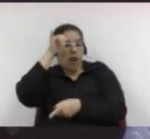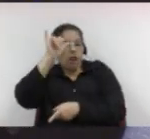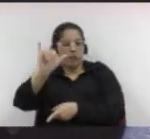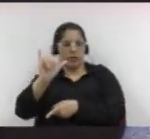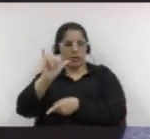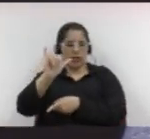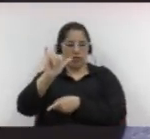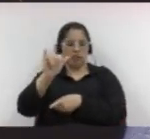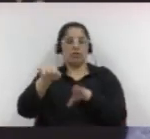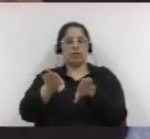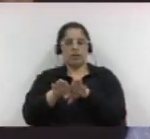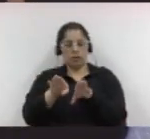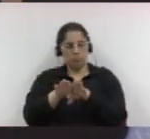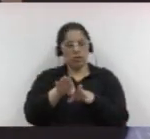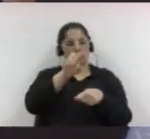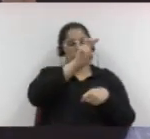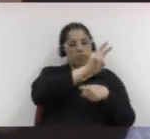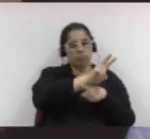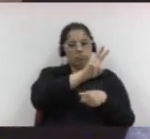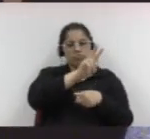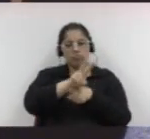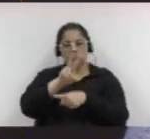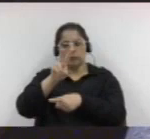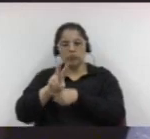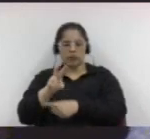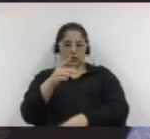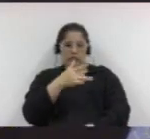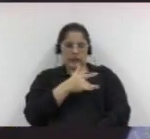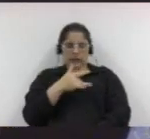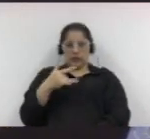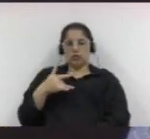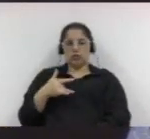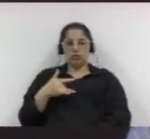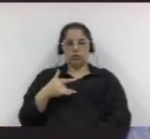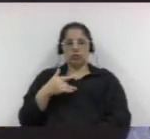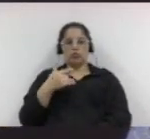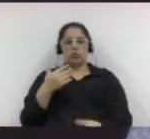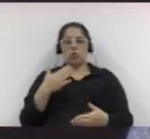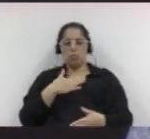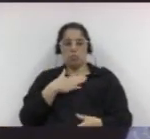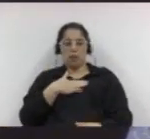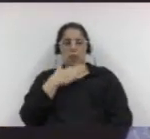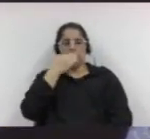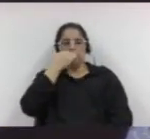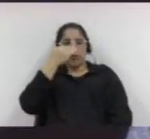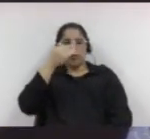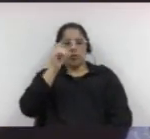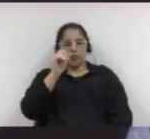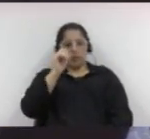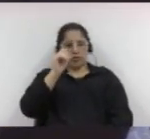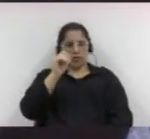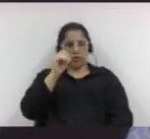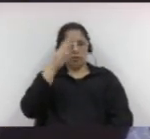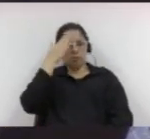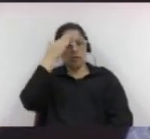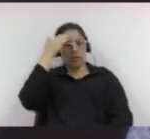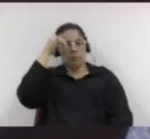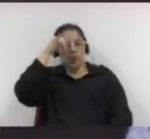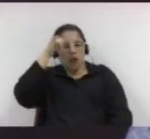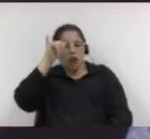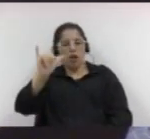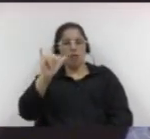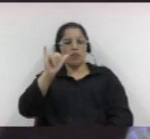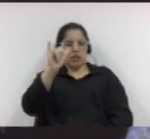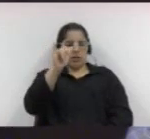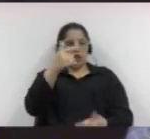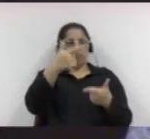doença, você está gerando economia para o município. Então, esse requerimento nada mais do que uma pergunta